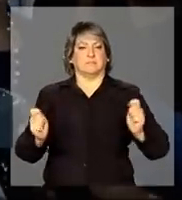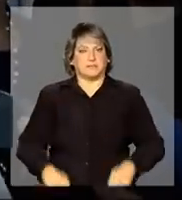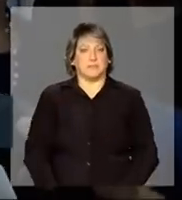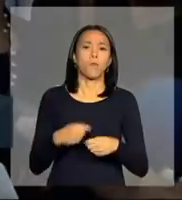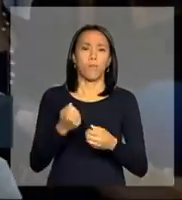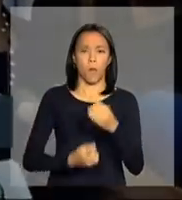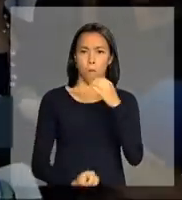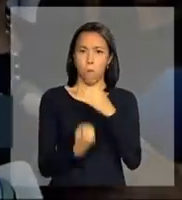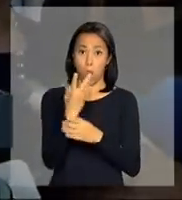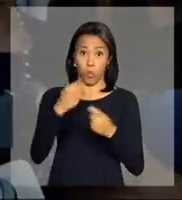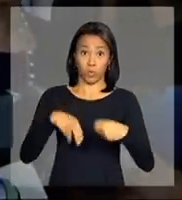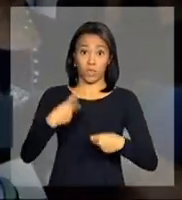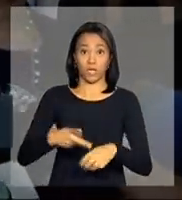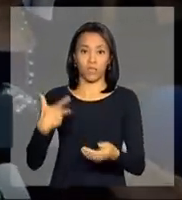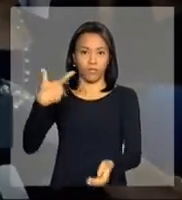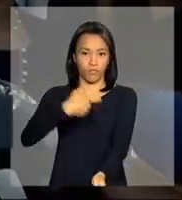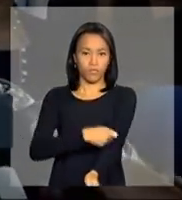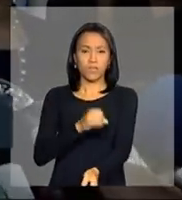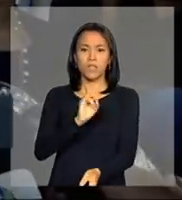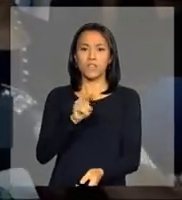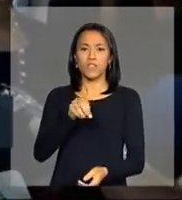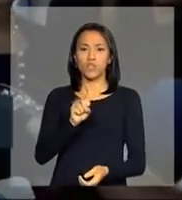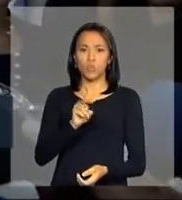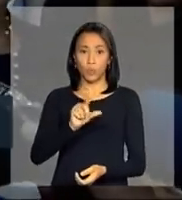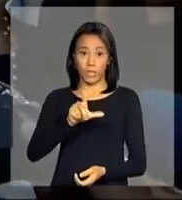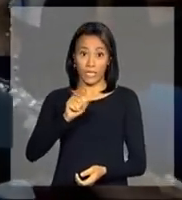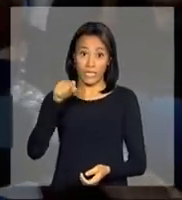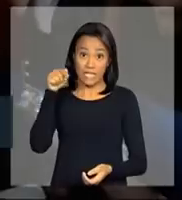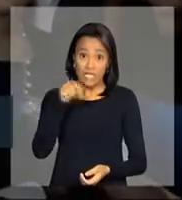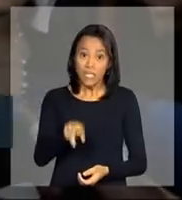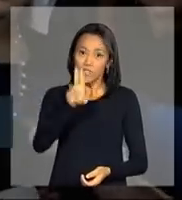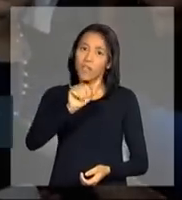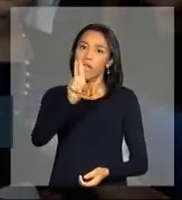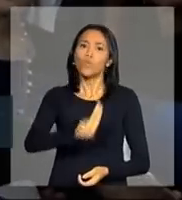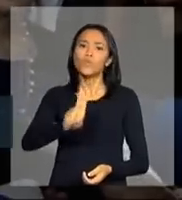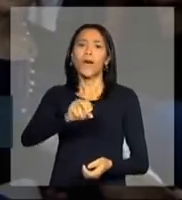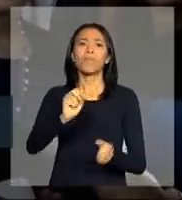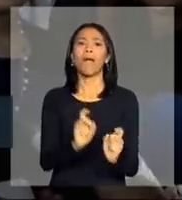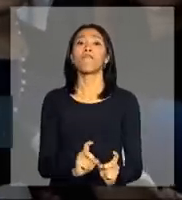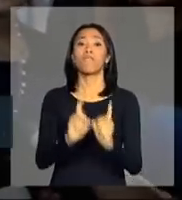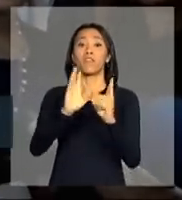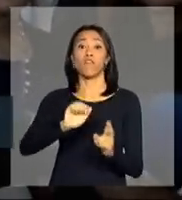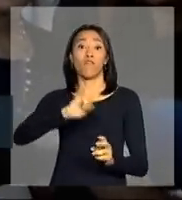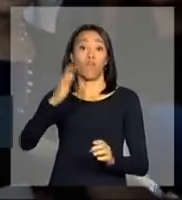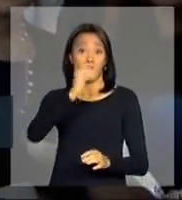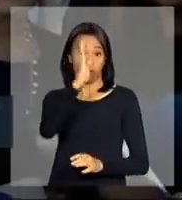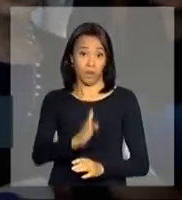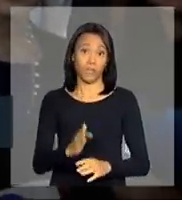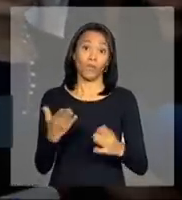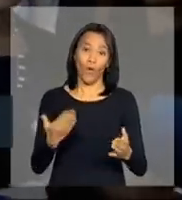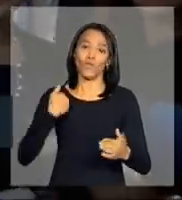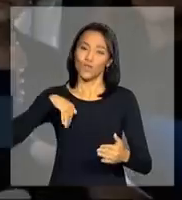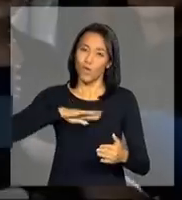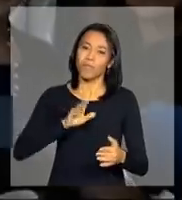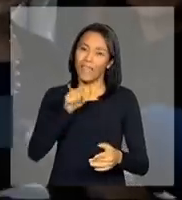para produzir aqui e, ao mesmo tempo, isso servir de plataforma para você exportar. Nós estamos nessa fase, por isso que eu preciso de